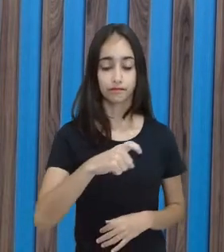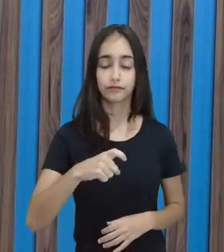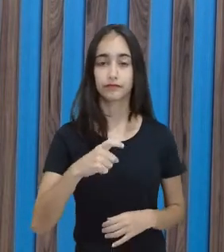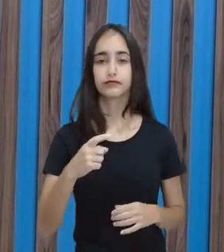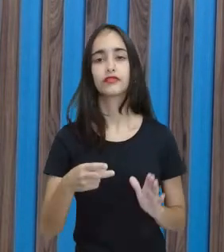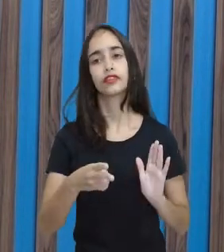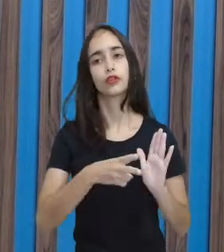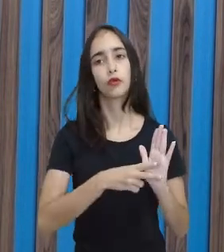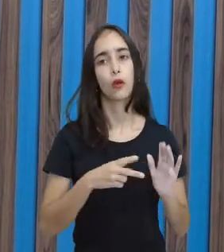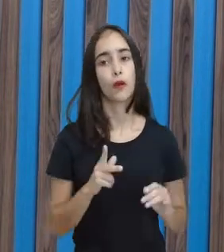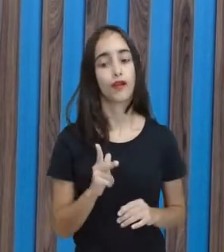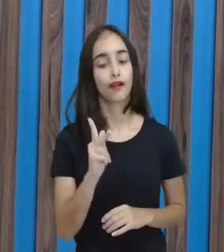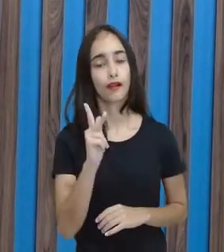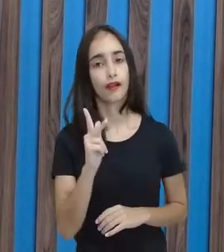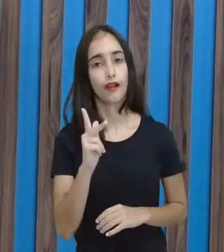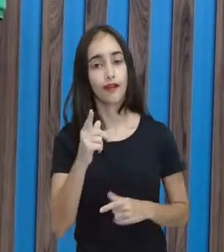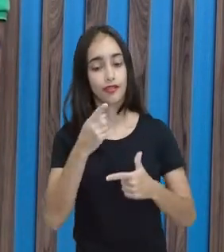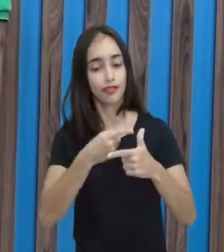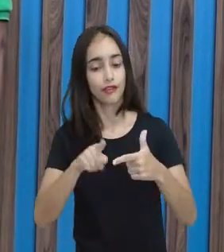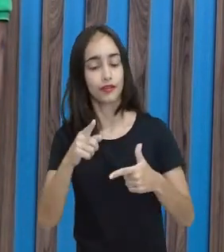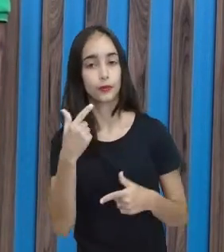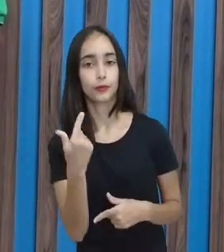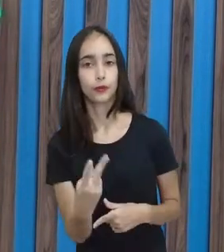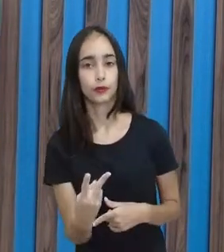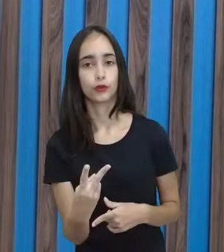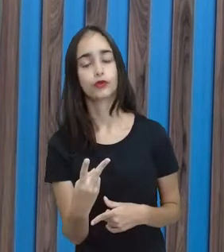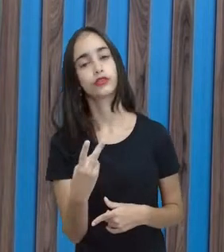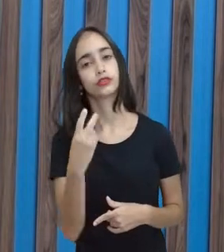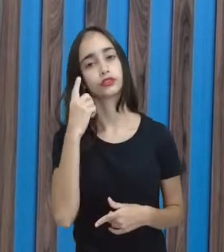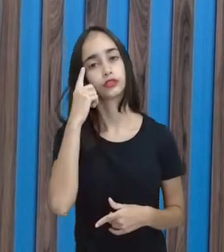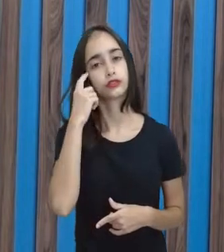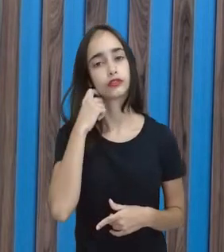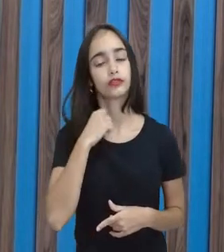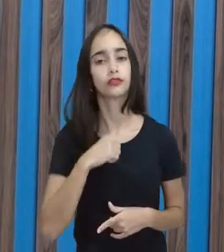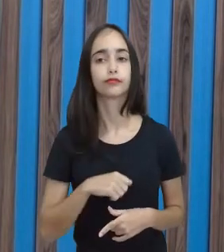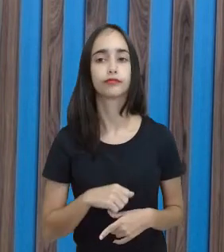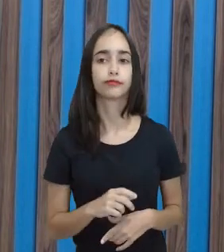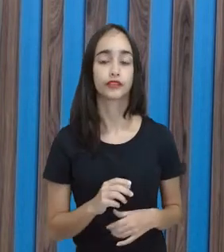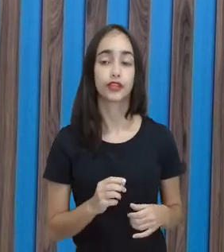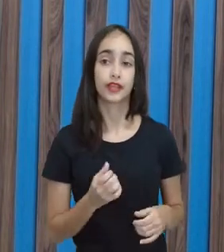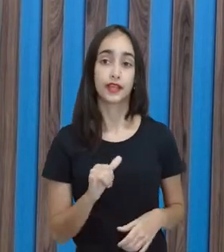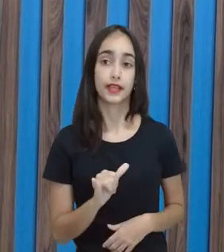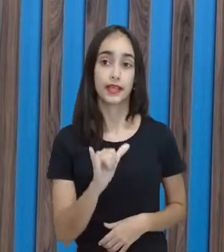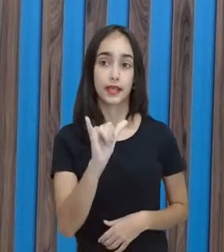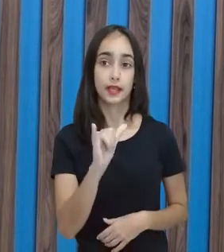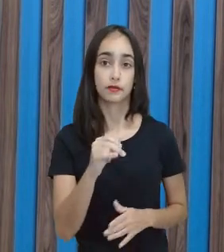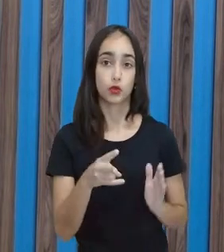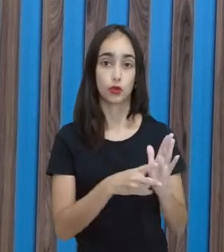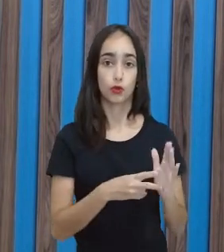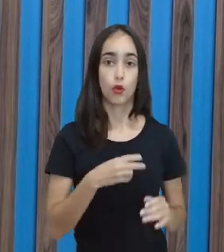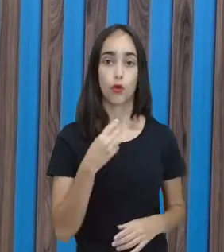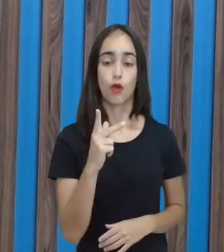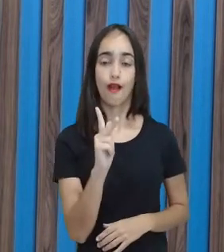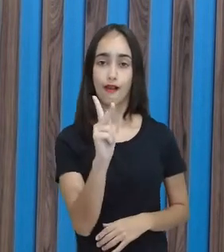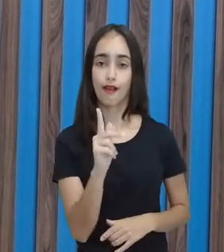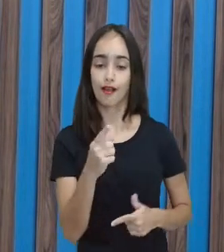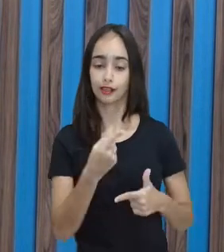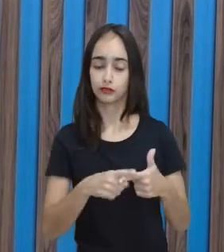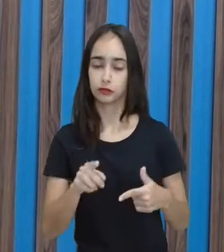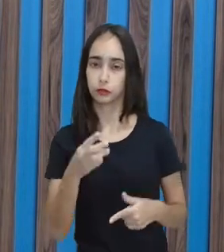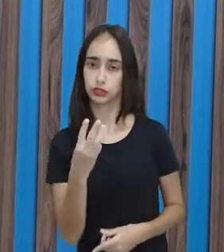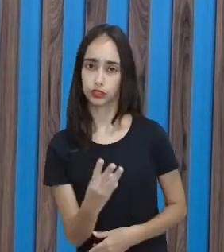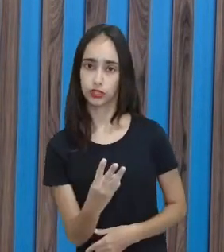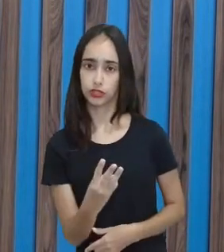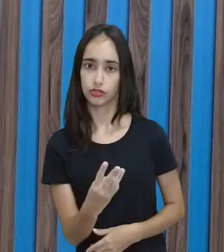igual a k dividido por 2, y igual a k dividido por 3